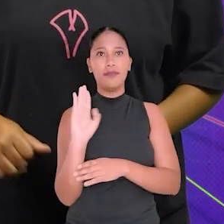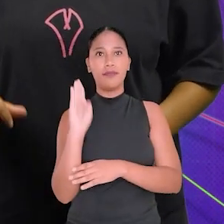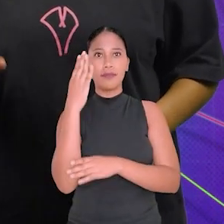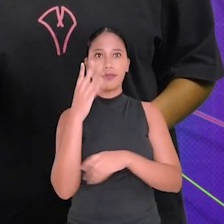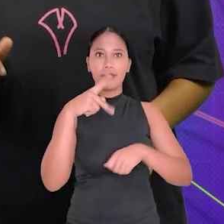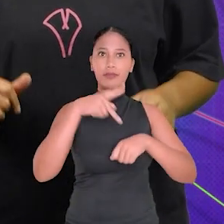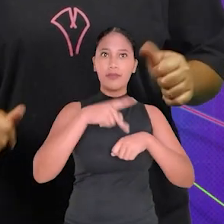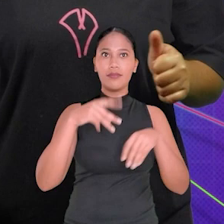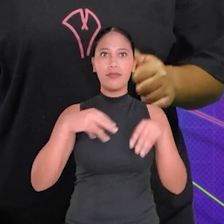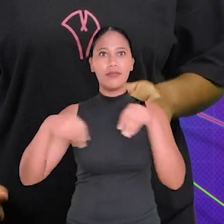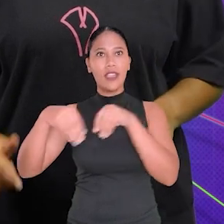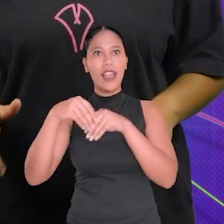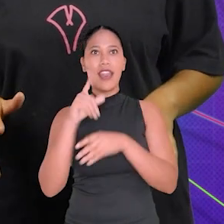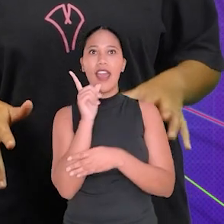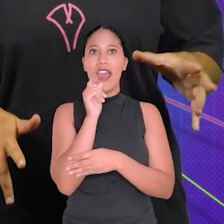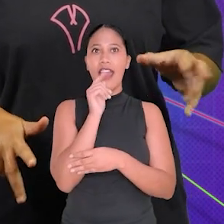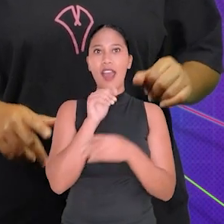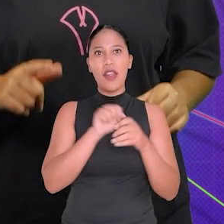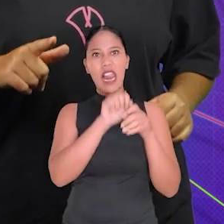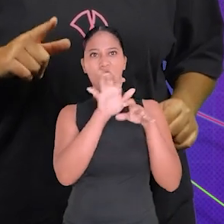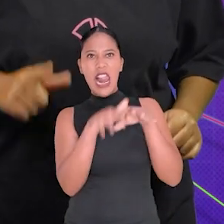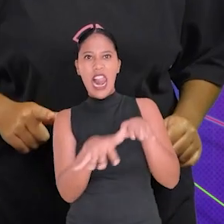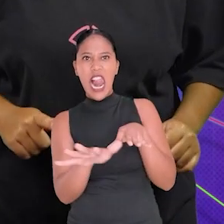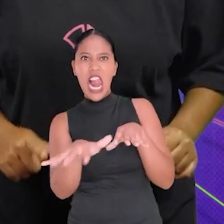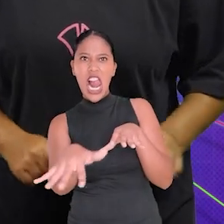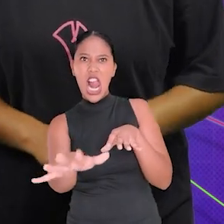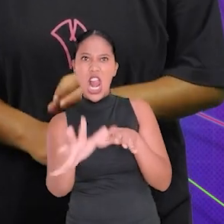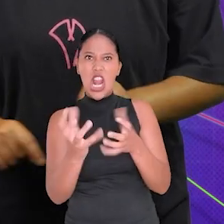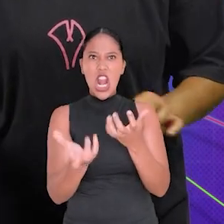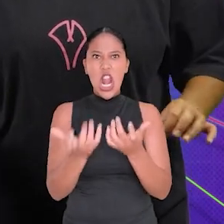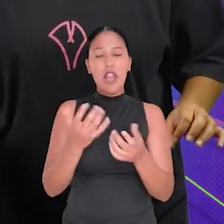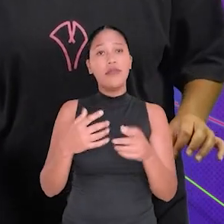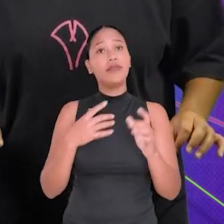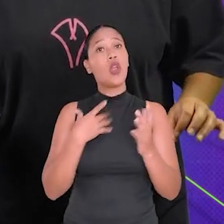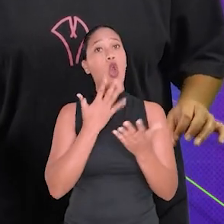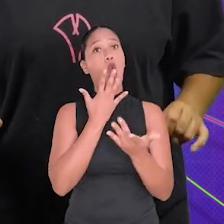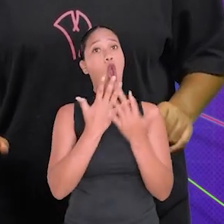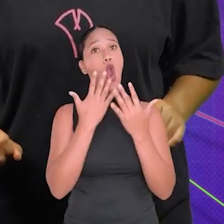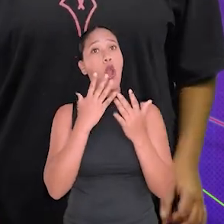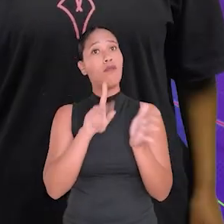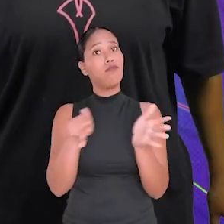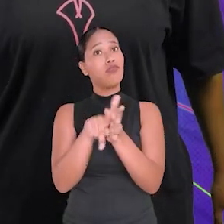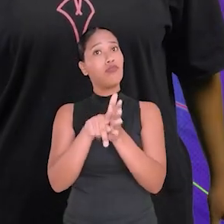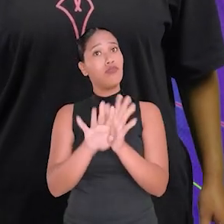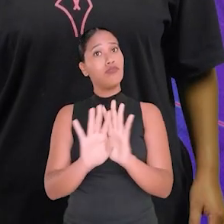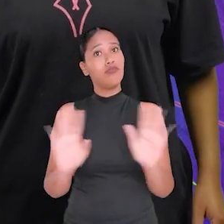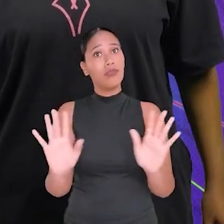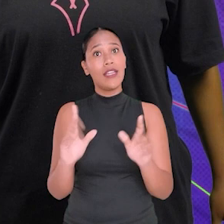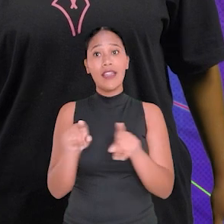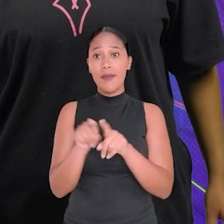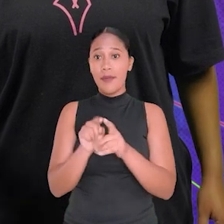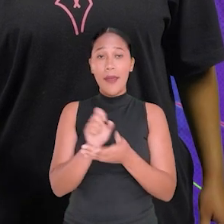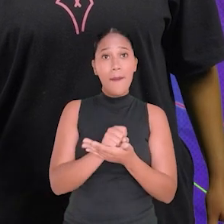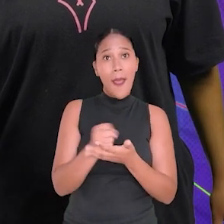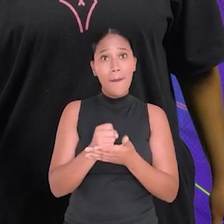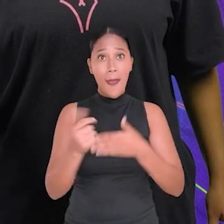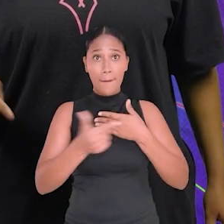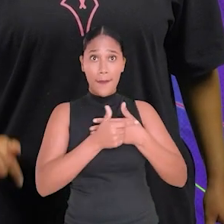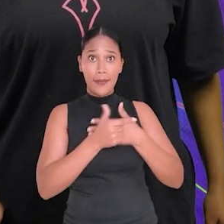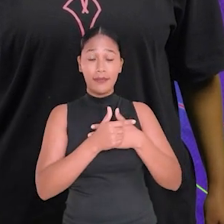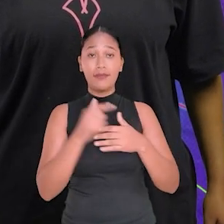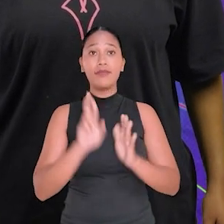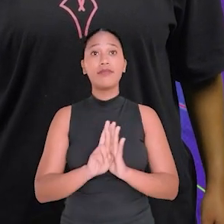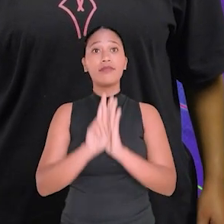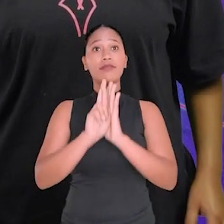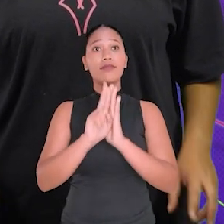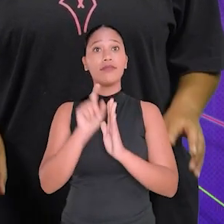categorias, como madeira, pedra, areia, água e lava, cada um com sua própria textura e cor. Os personagens do jogo, incluindo o jogador,